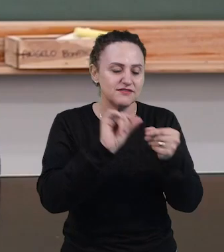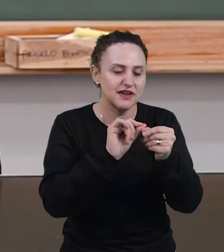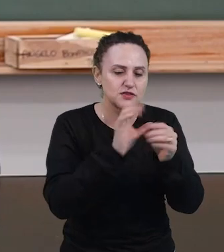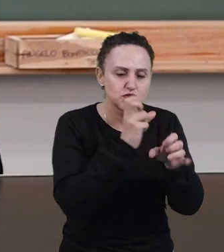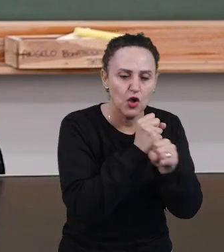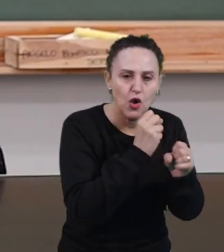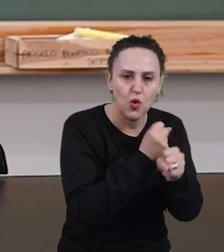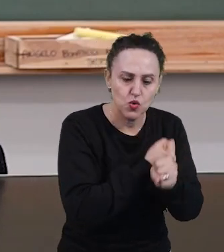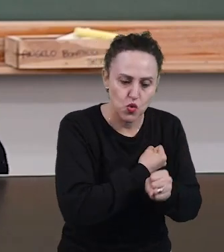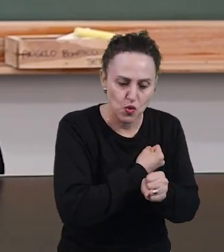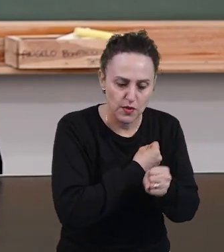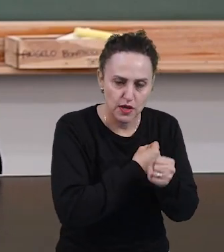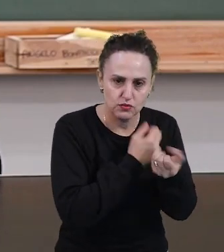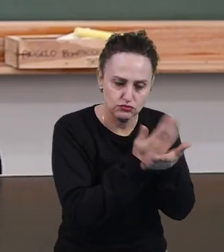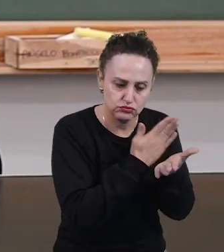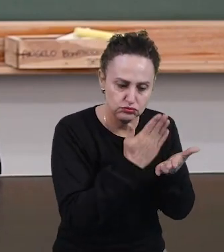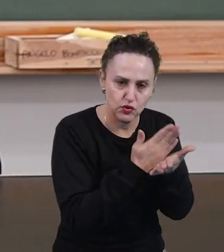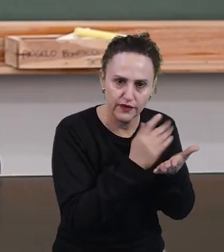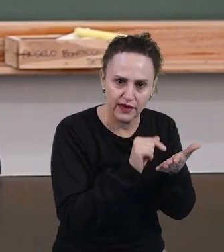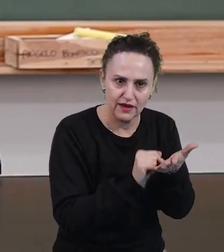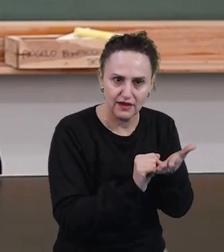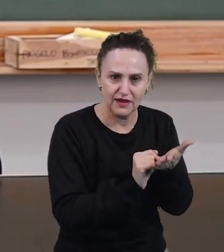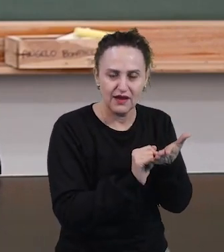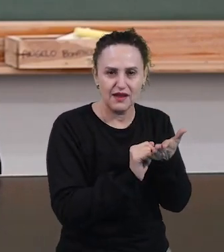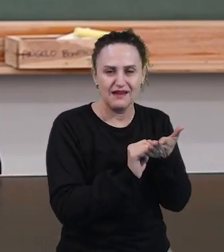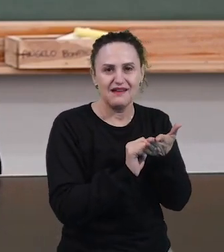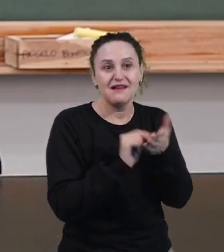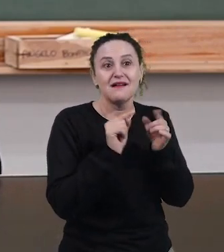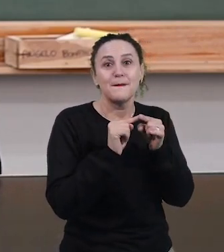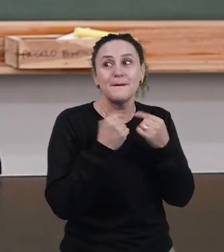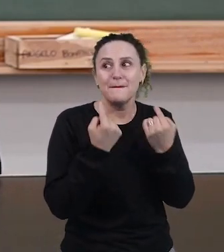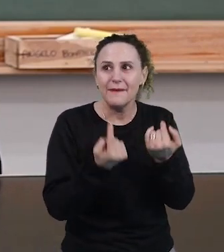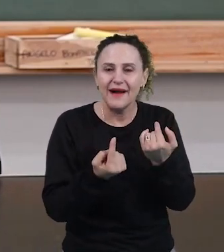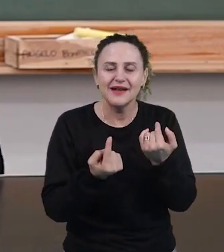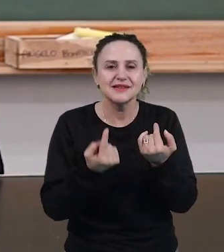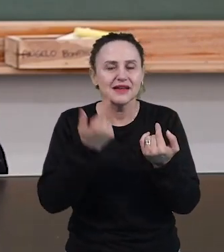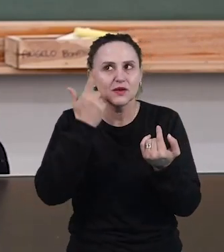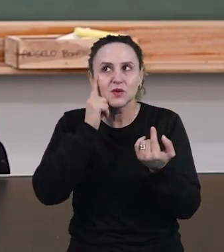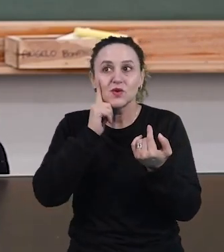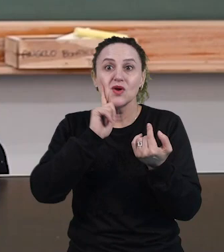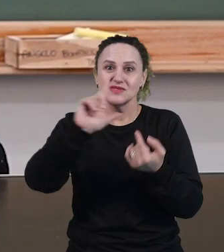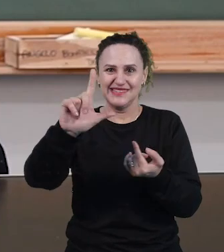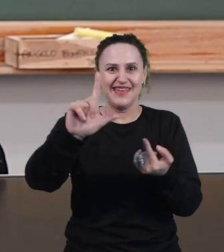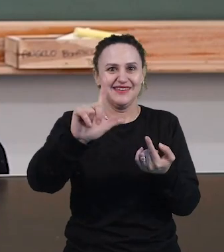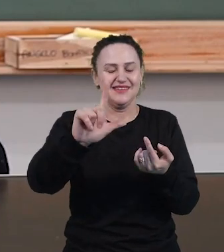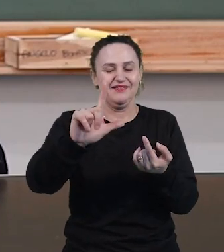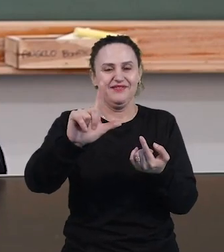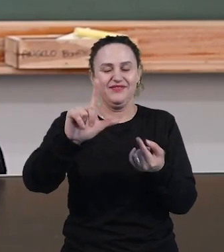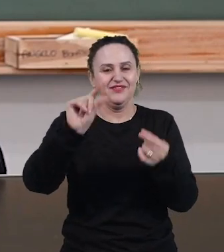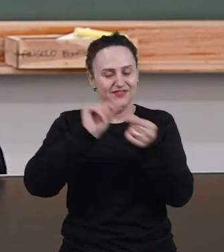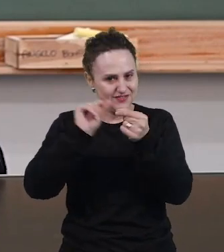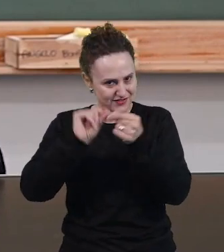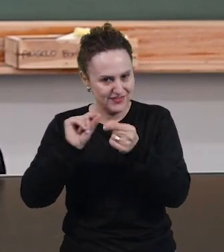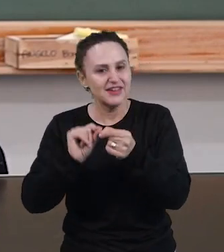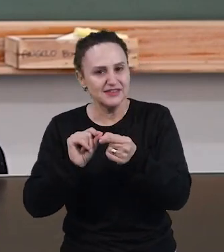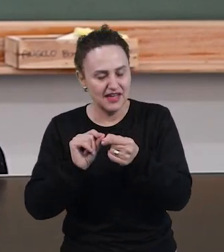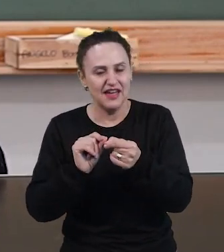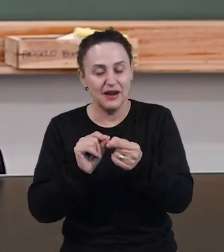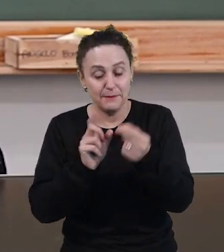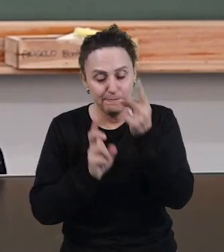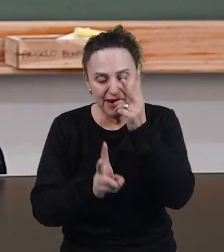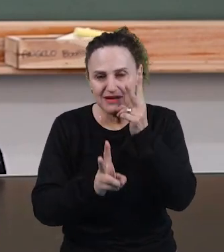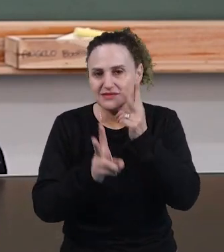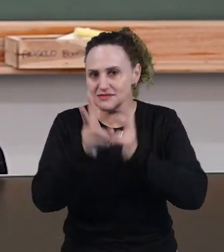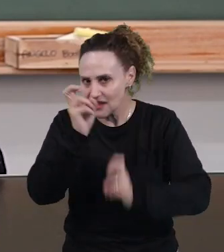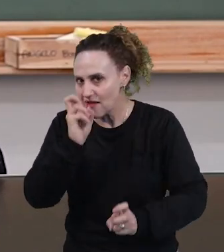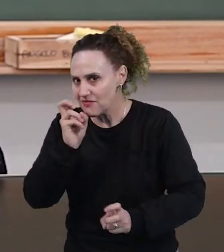né? Mas a criança que tá nas operações concretas, já consegue fazer esse tipo, ela já